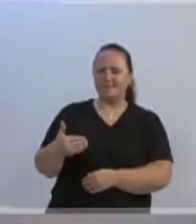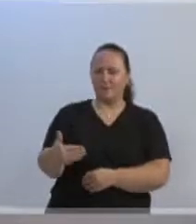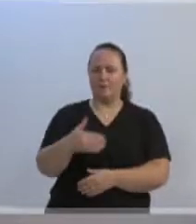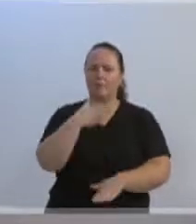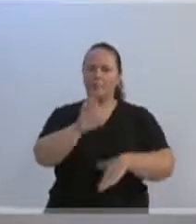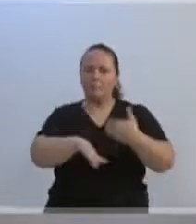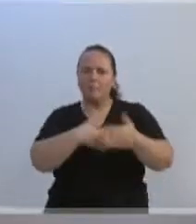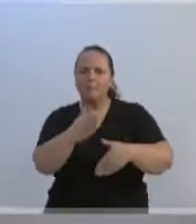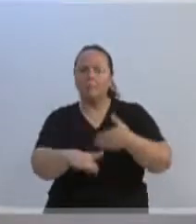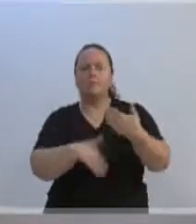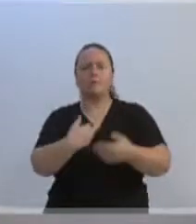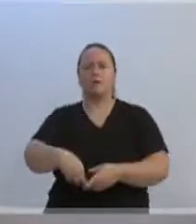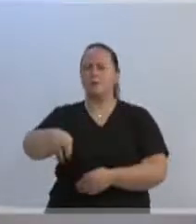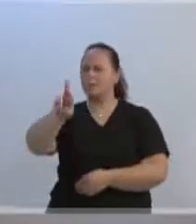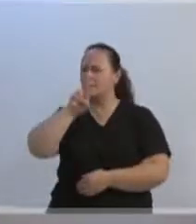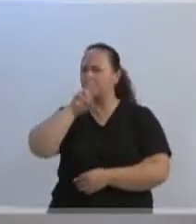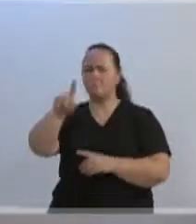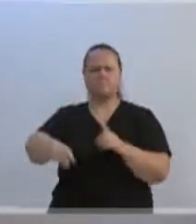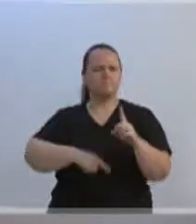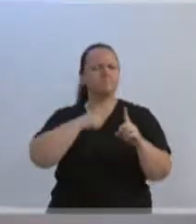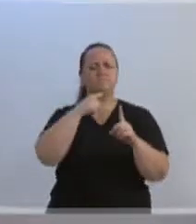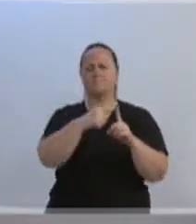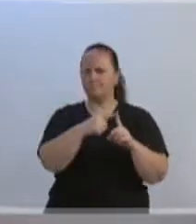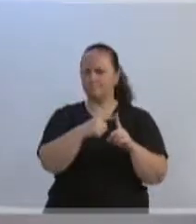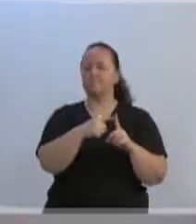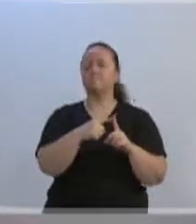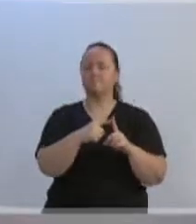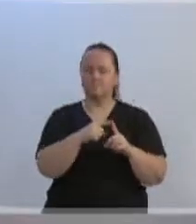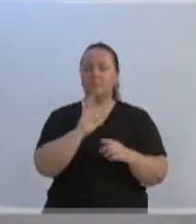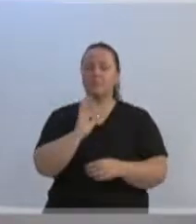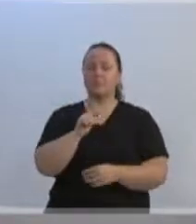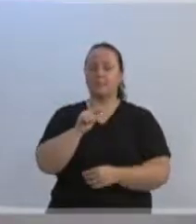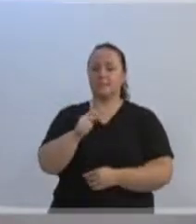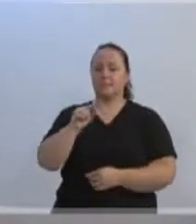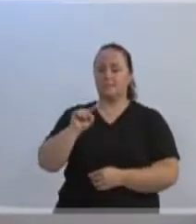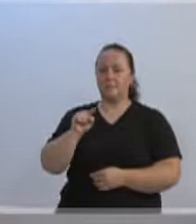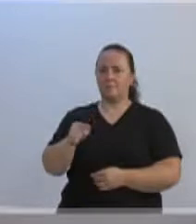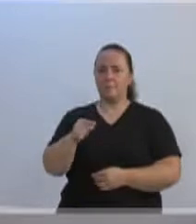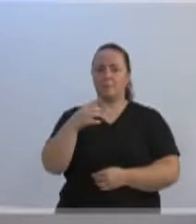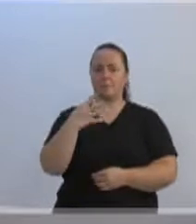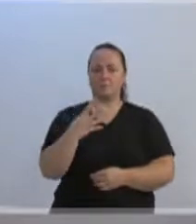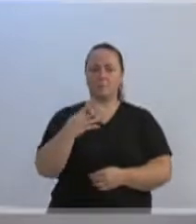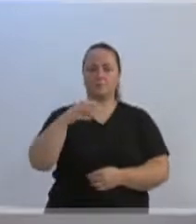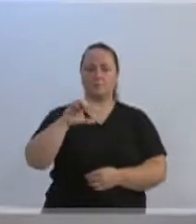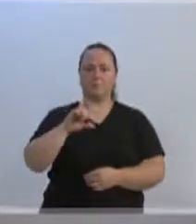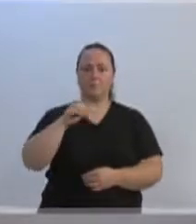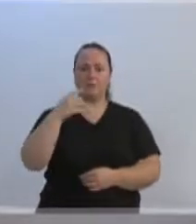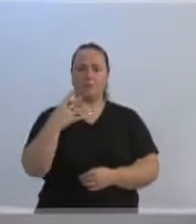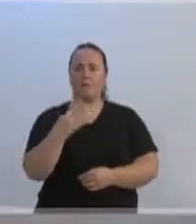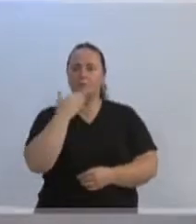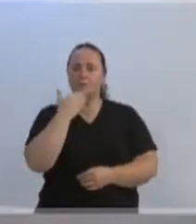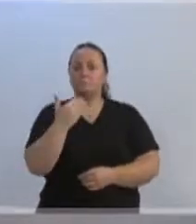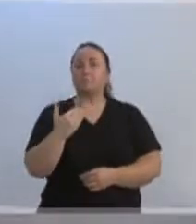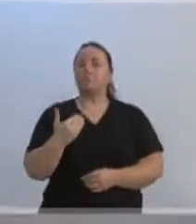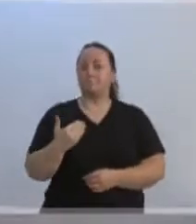avanços respostas muito positivas foram 7494 solicitações